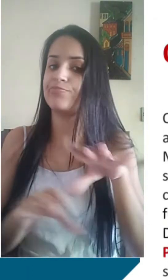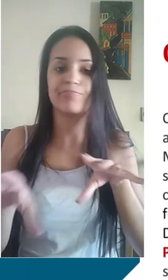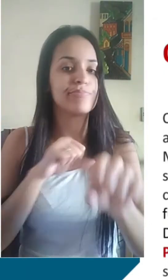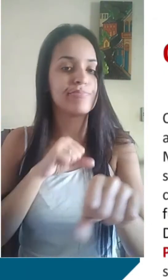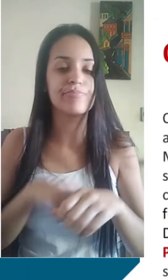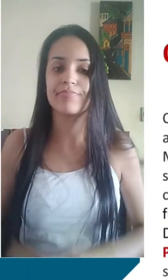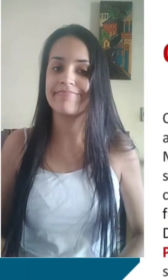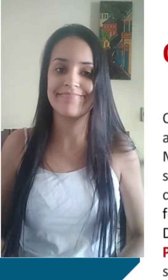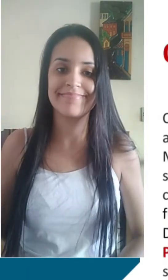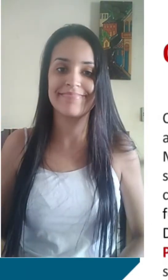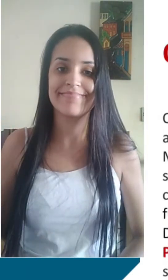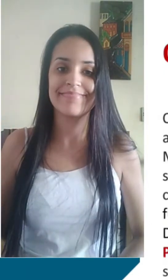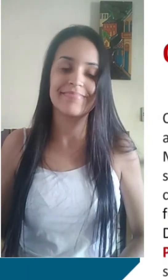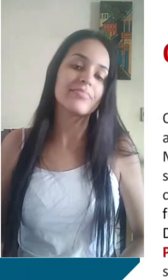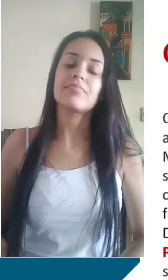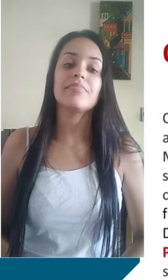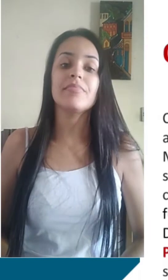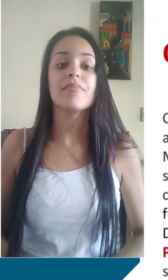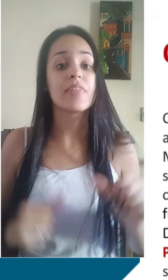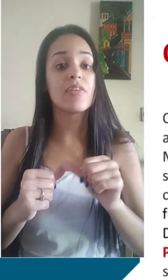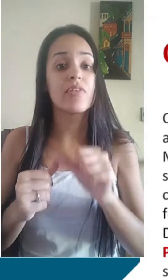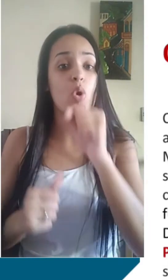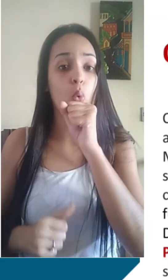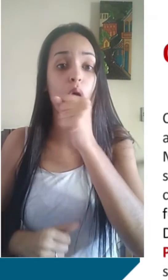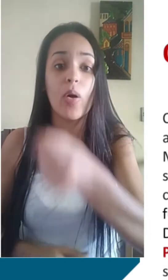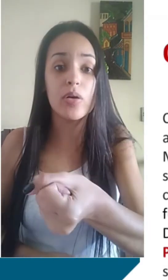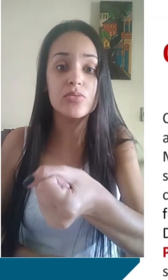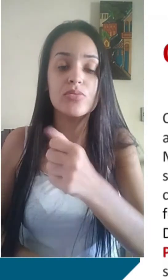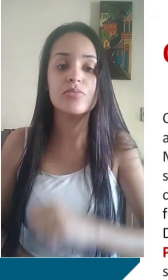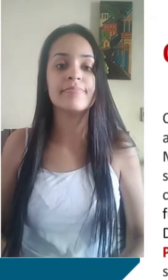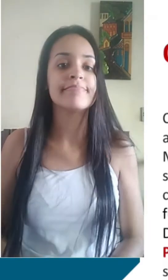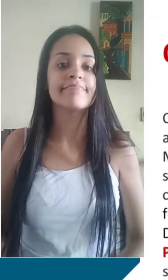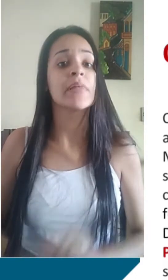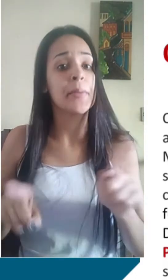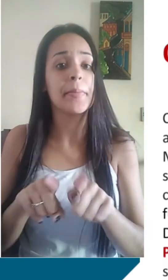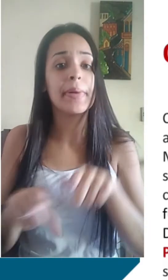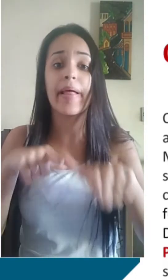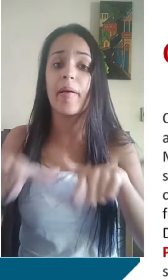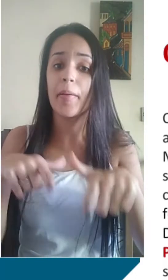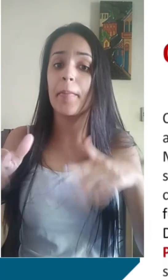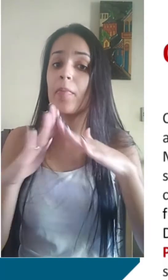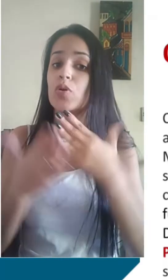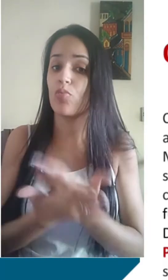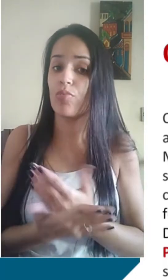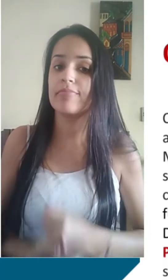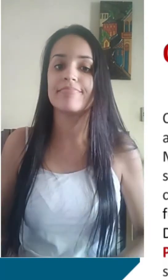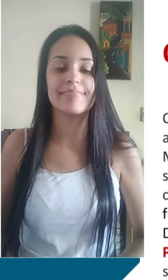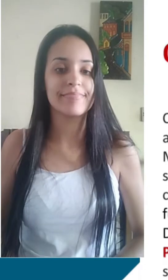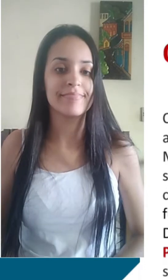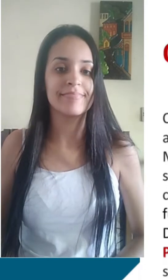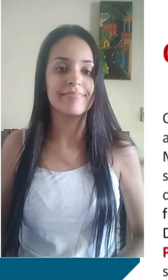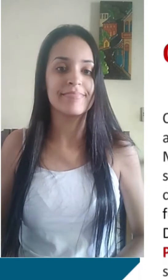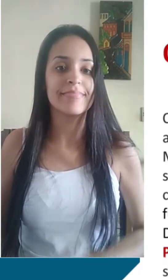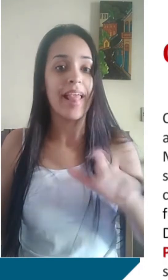e exerceu funções em cargos públicos, como inspetor escolar do Distrito Federal. Foi eleito príncipe dos